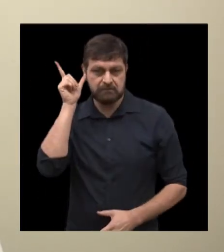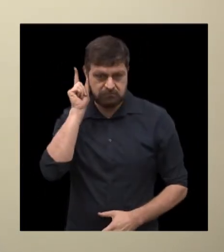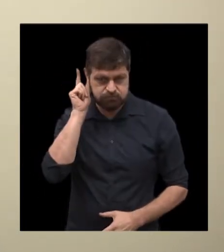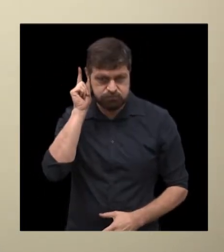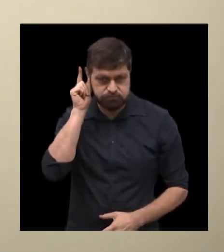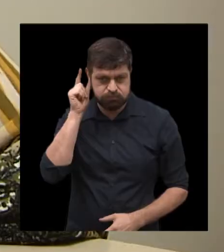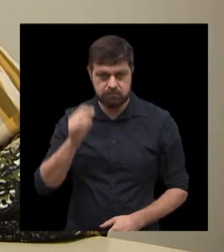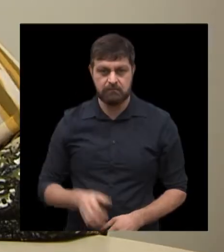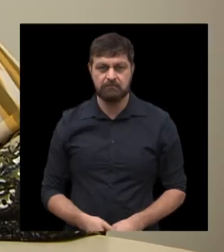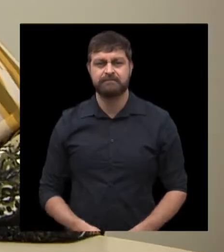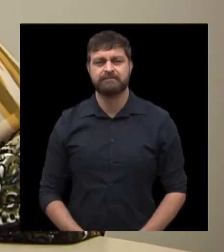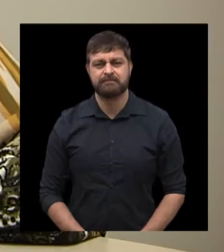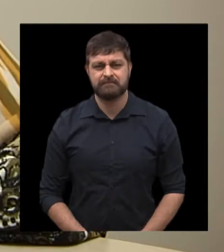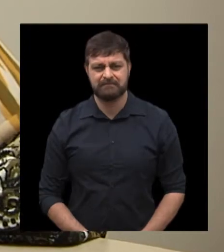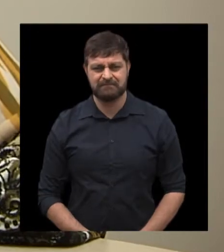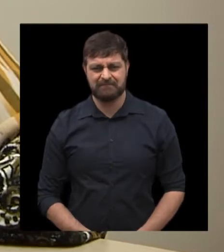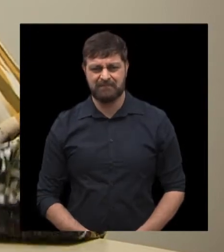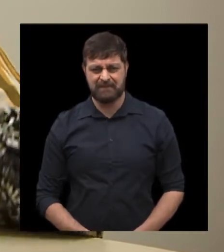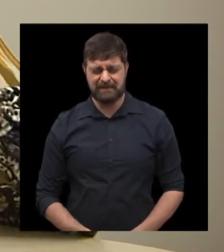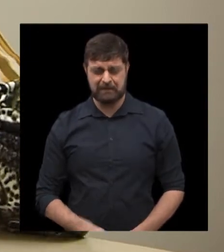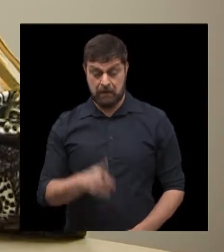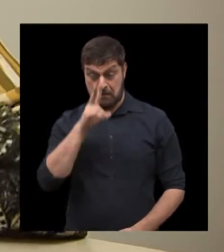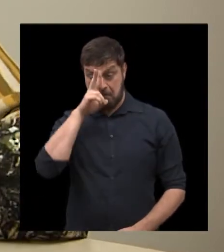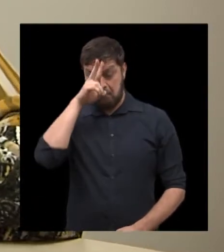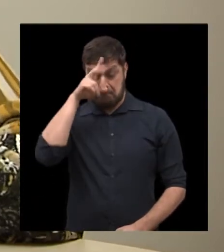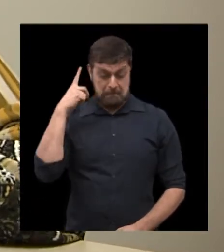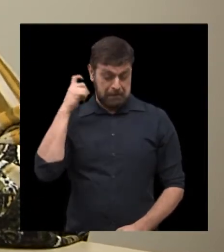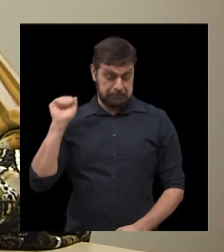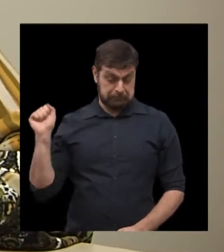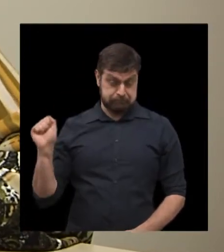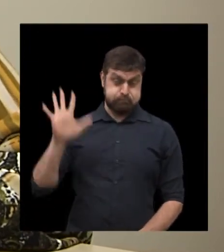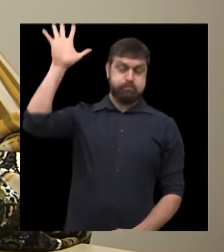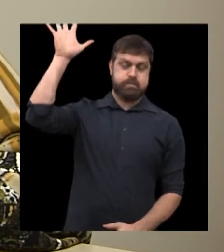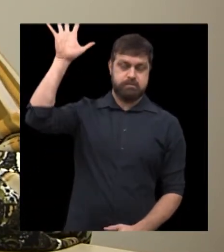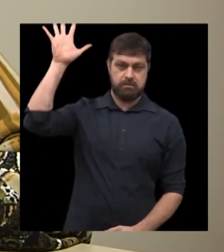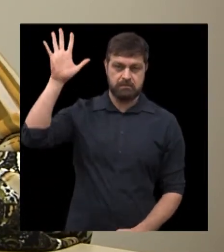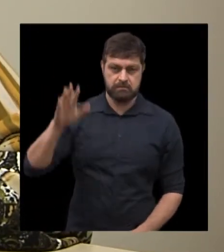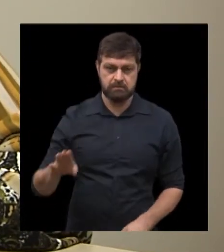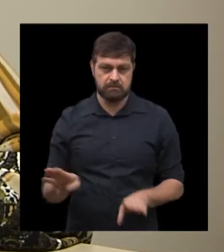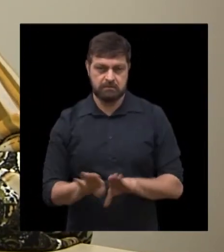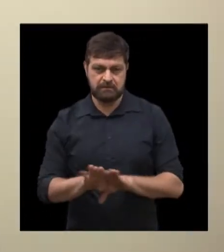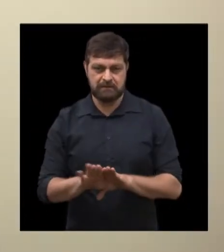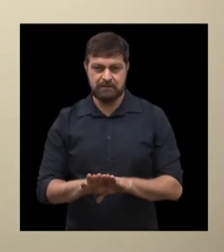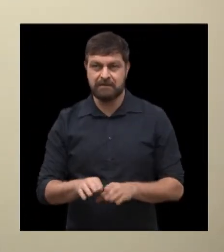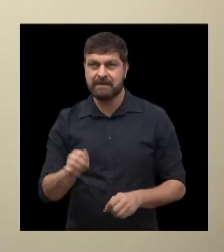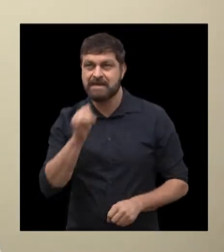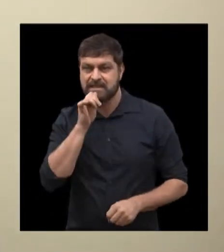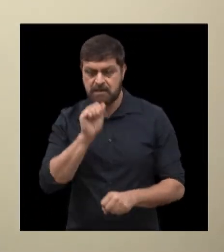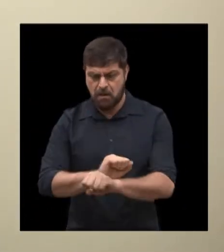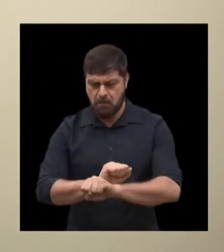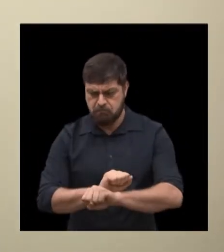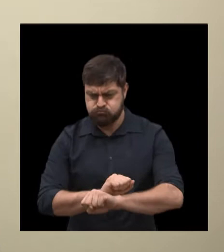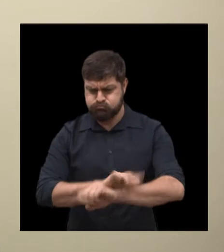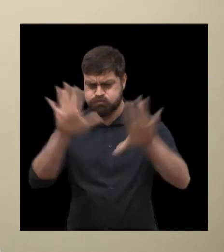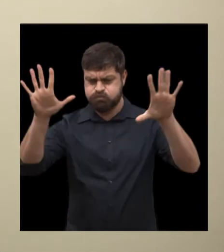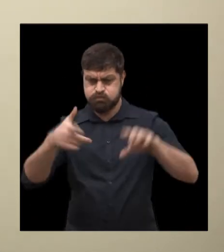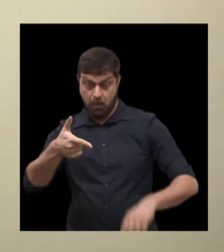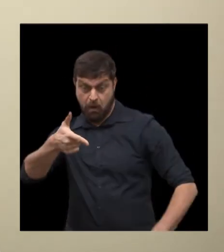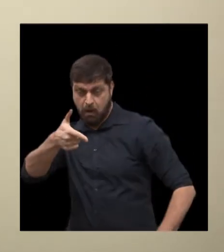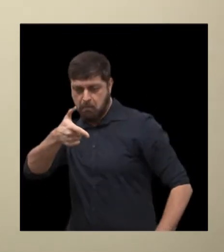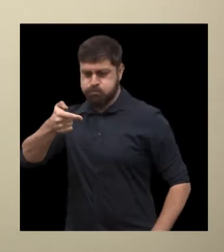trauma acústico. Quando é muito é uma pancada. Exato, assim. Barulho de explosão, de tiro,